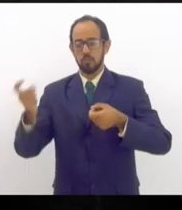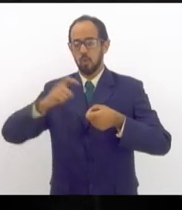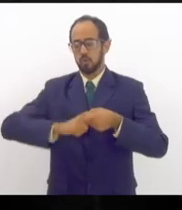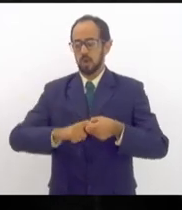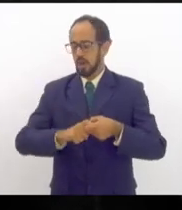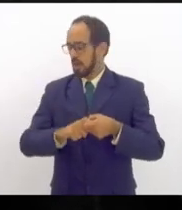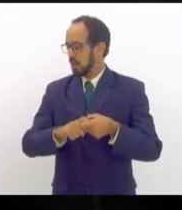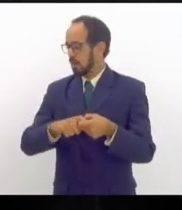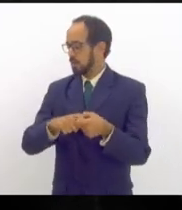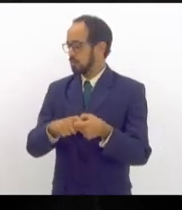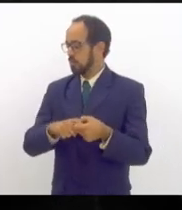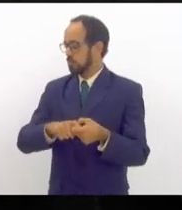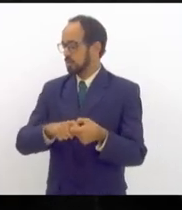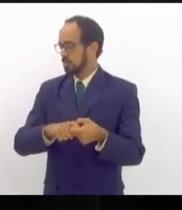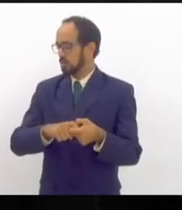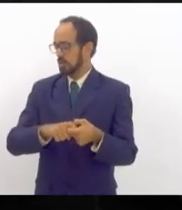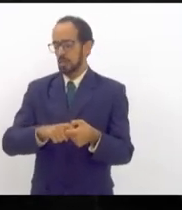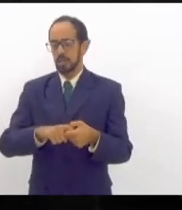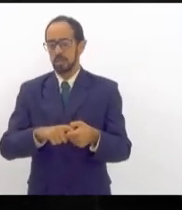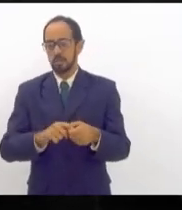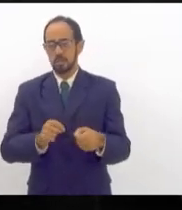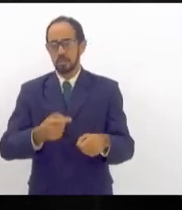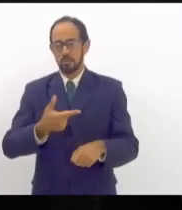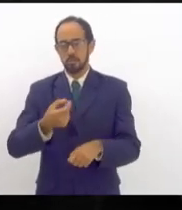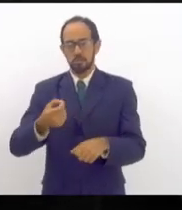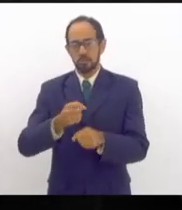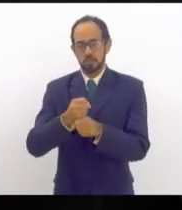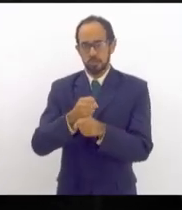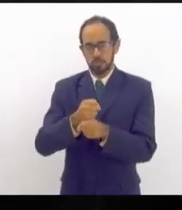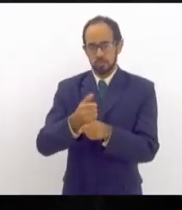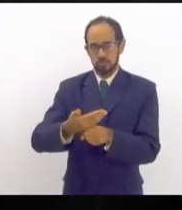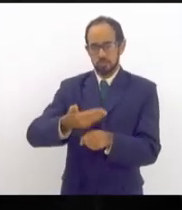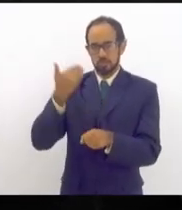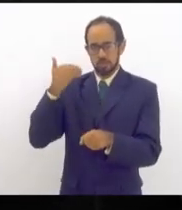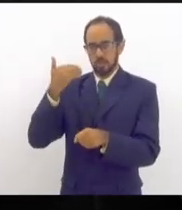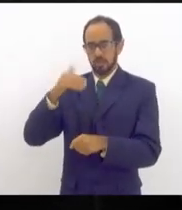aos últimos 20 anos